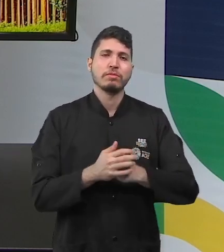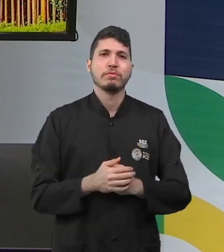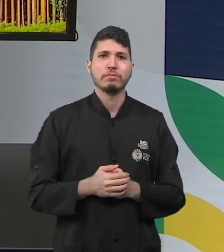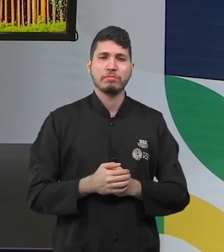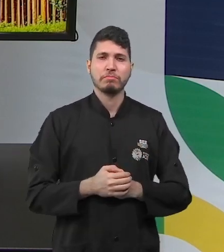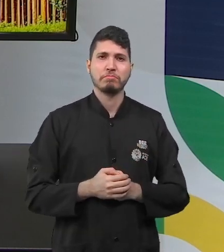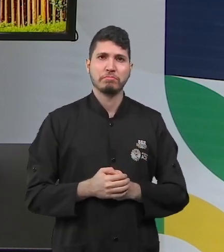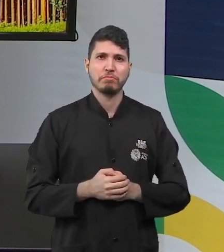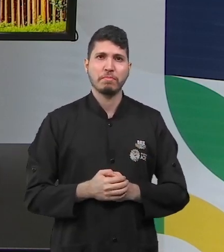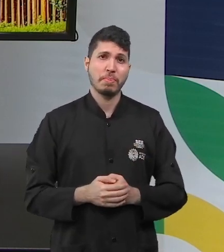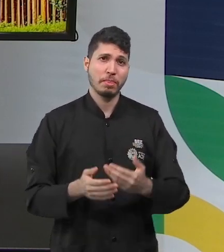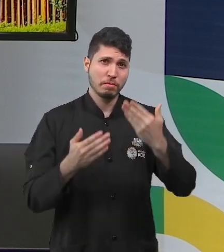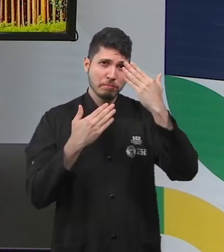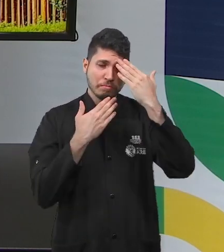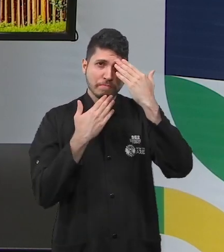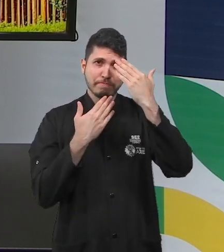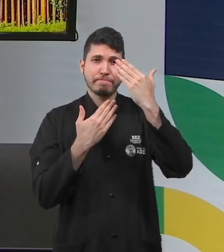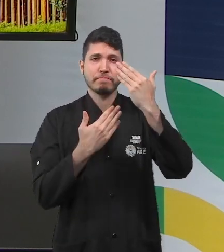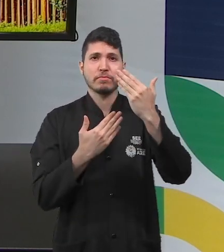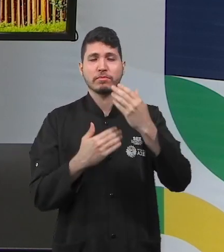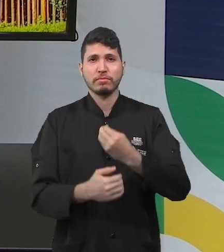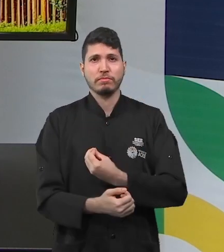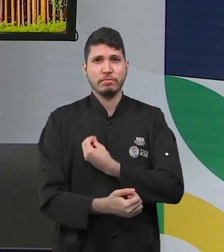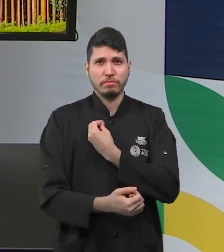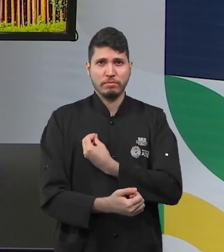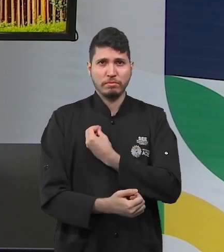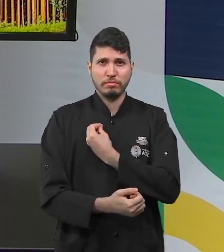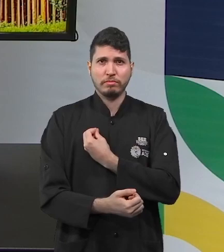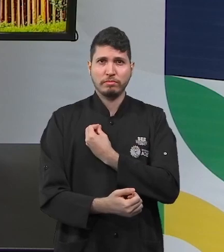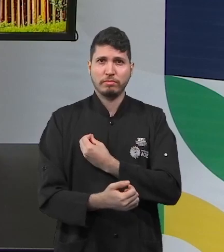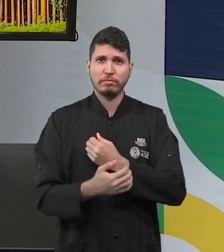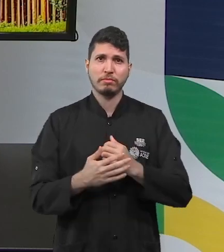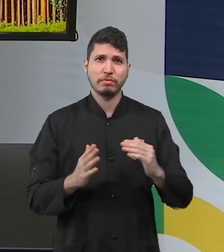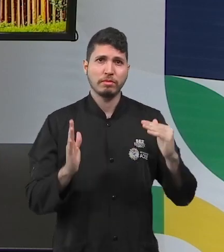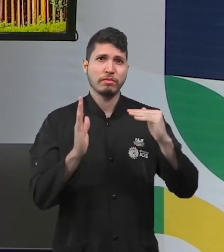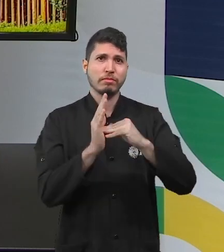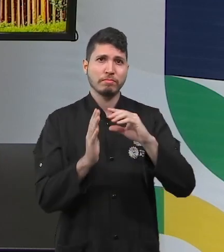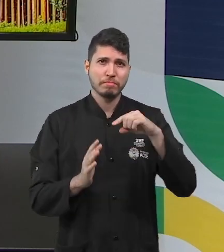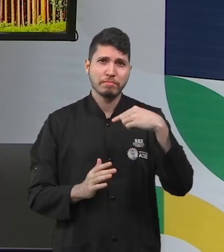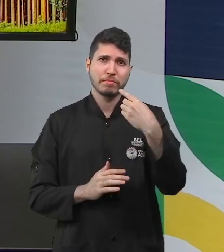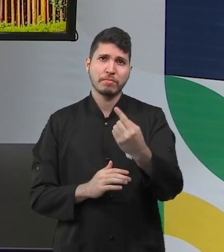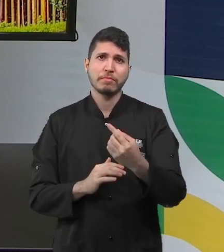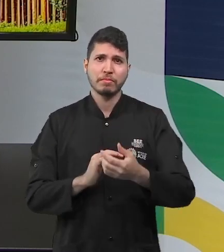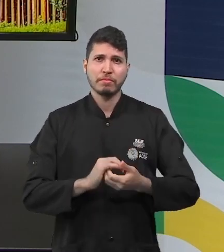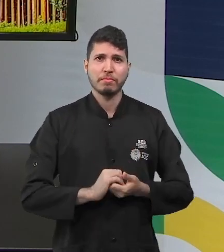as suas dúvidas. Muito obrigado pela sua participação na aula de hoje e até a próxima.